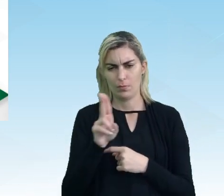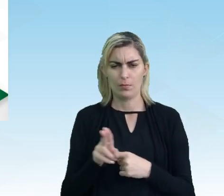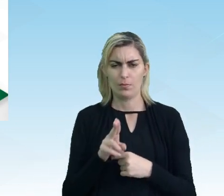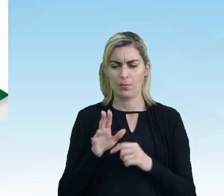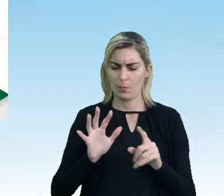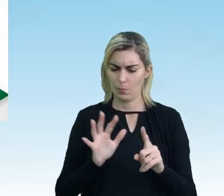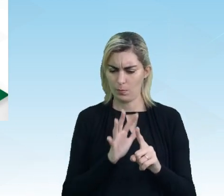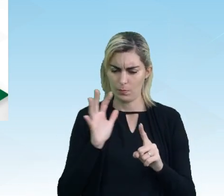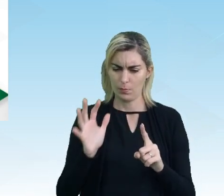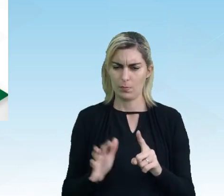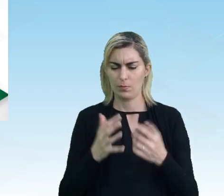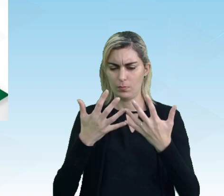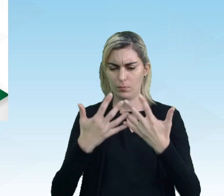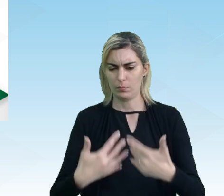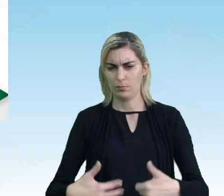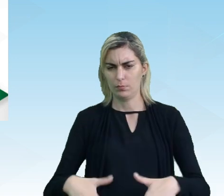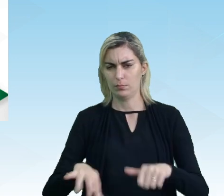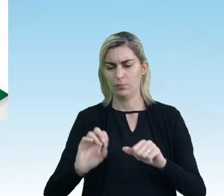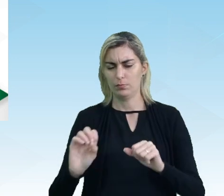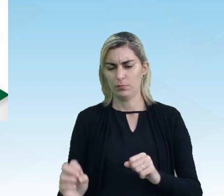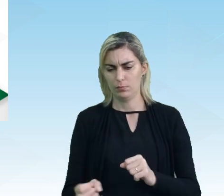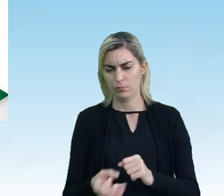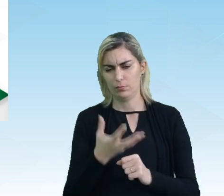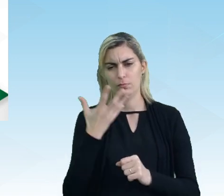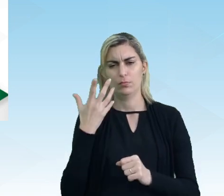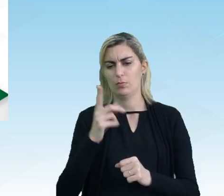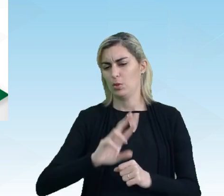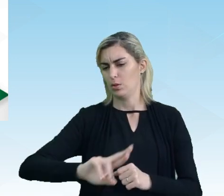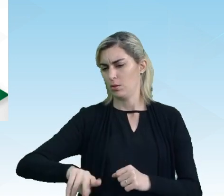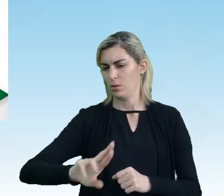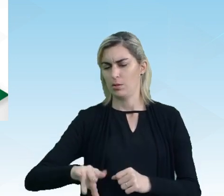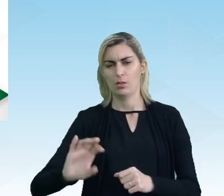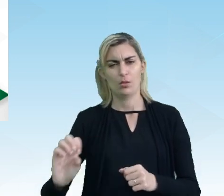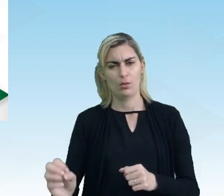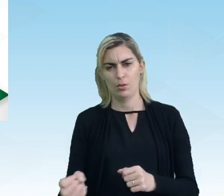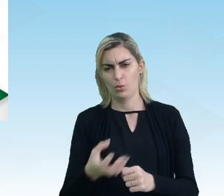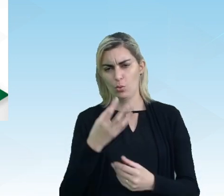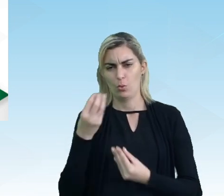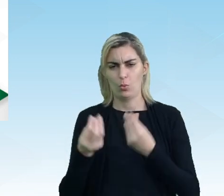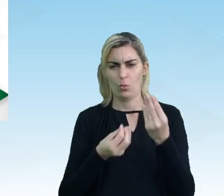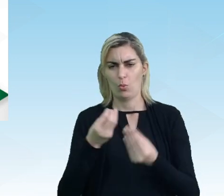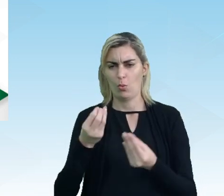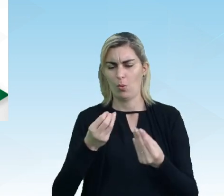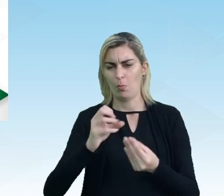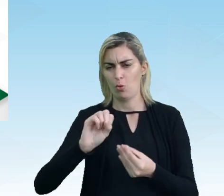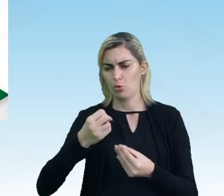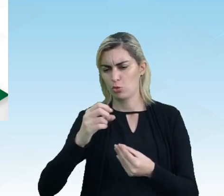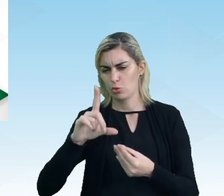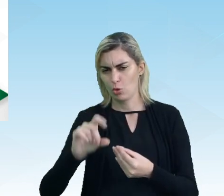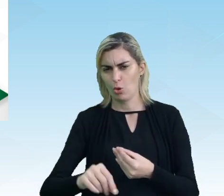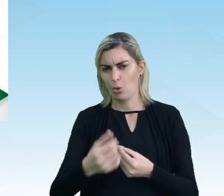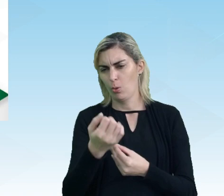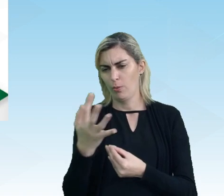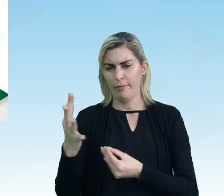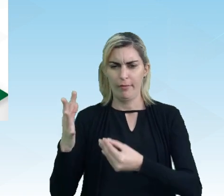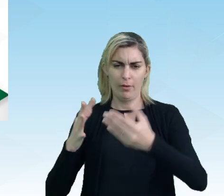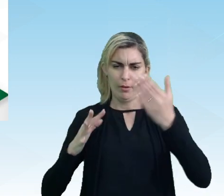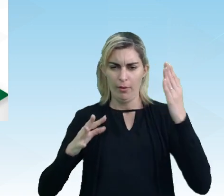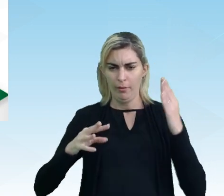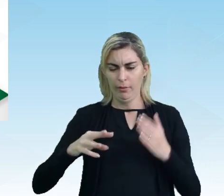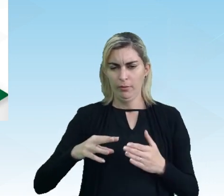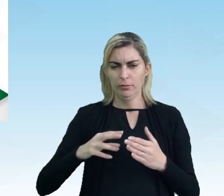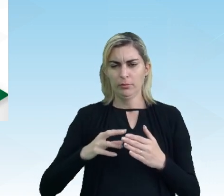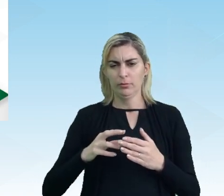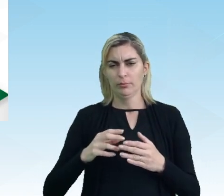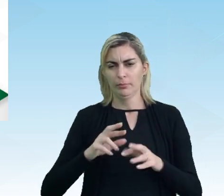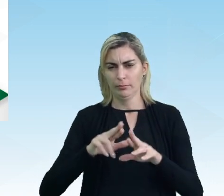pressão sobre os recursos naturais renováveis e os não renováveis, como os solos, as florestas, os minérios e